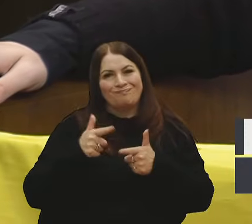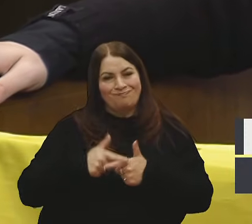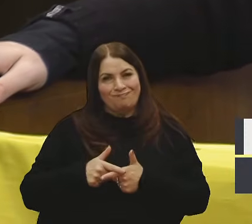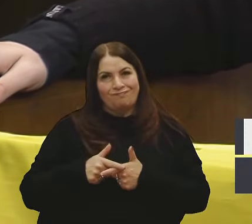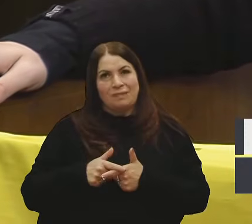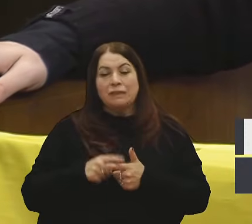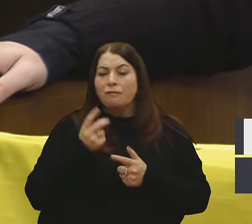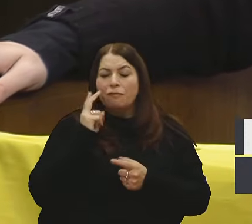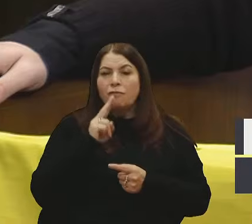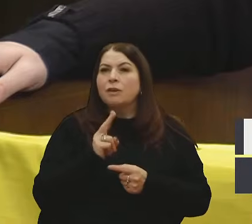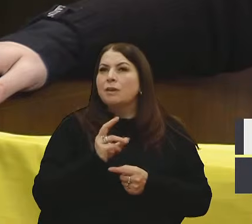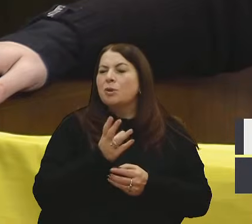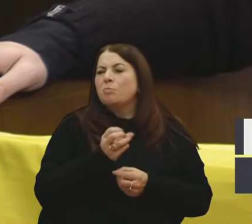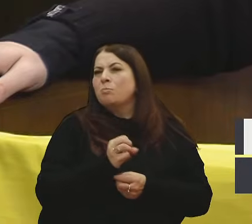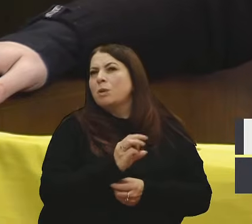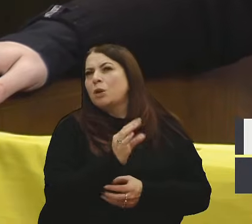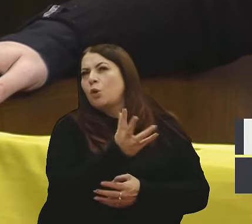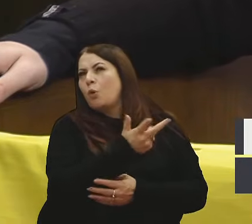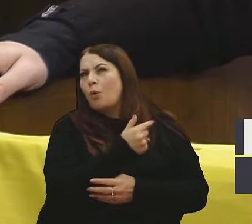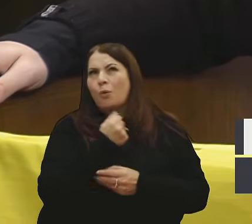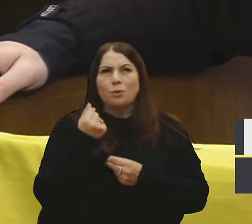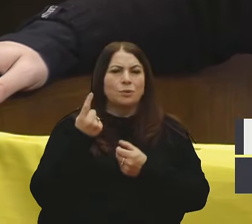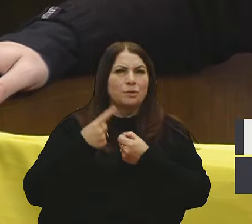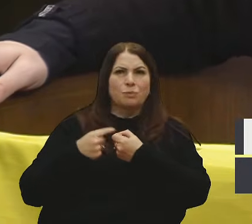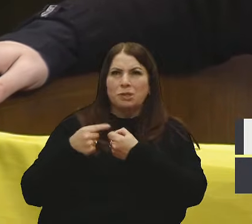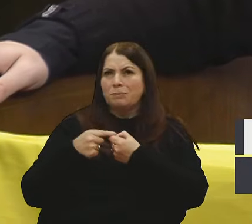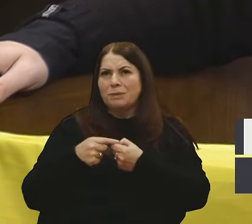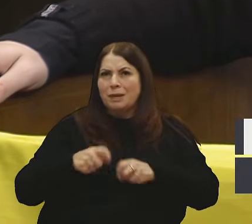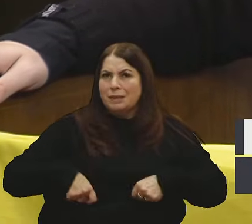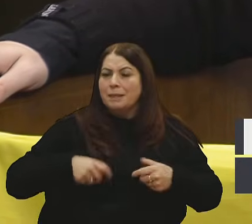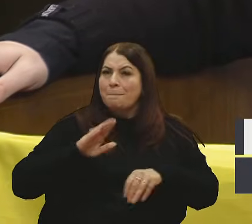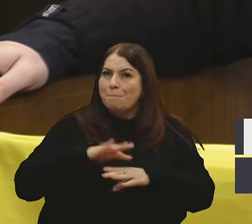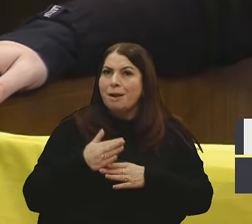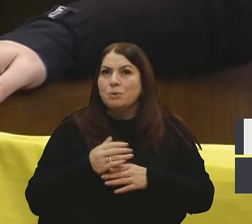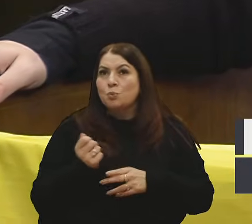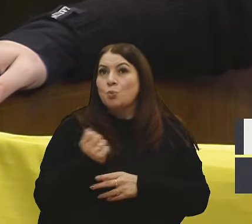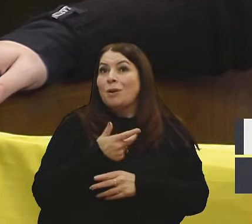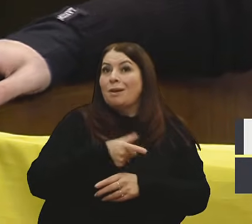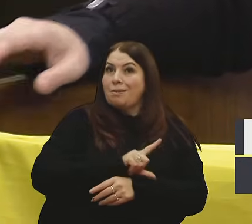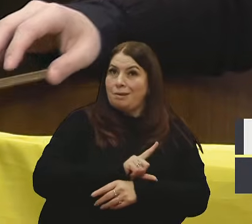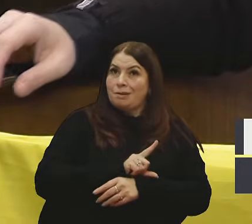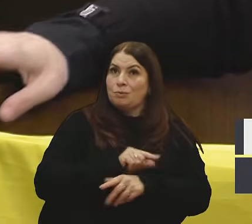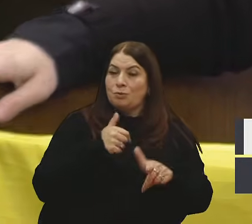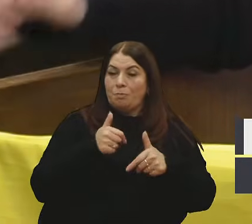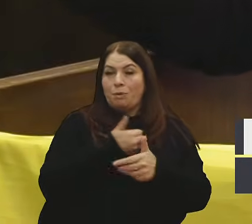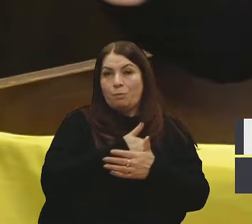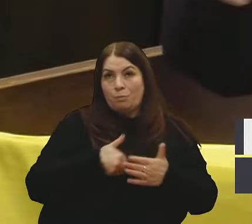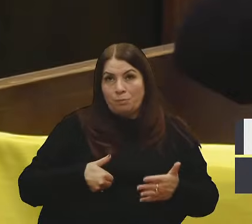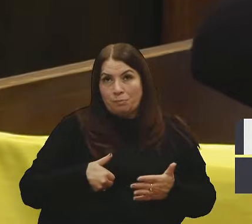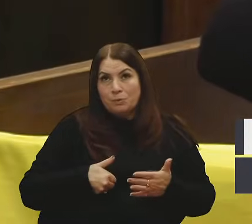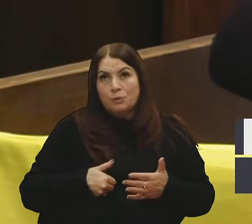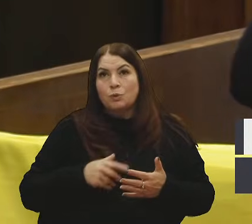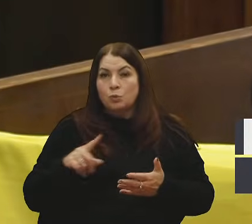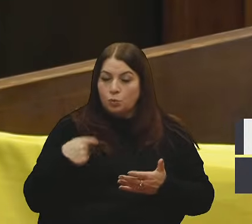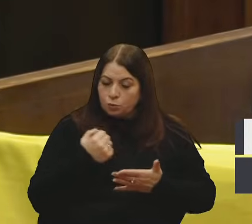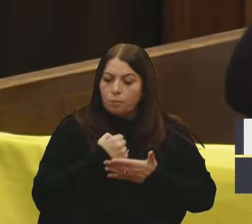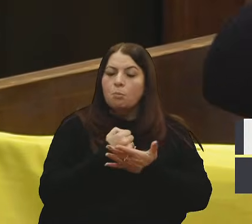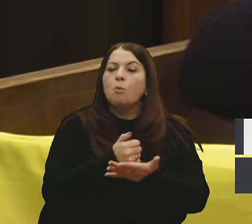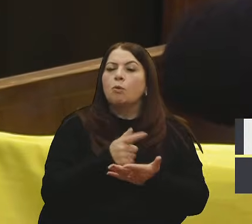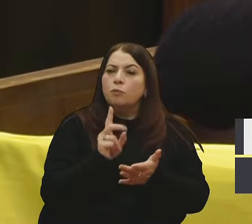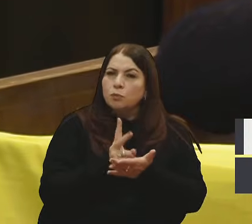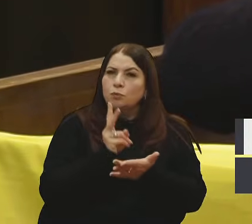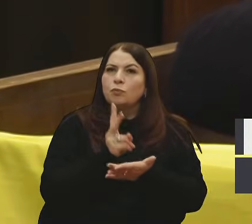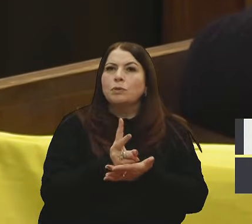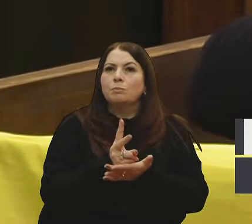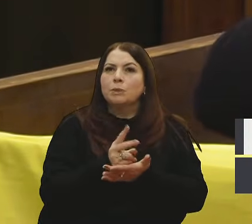vê milhões e milhões e o município acaba tendo que gastar mais do que quando era serviço público. Então, contem com a gente e vamos